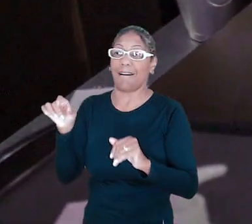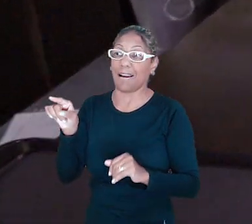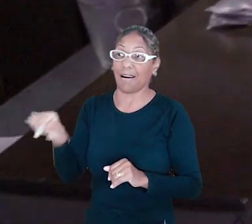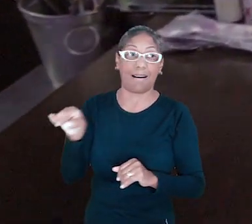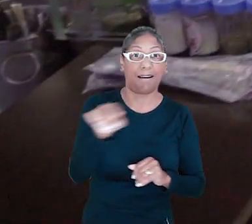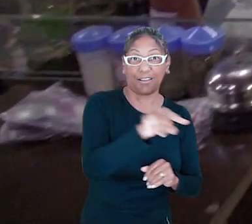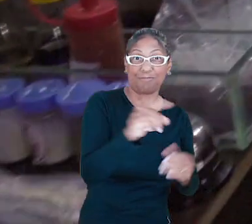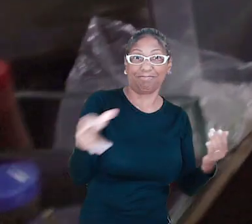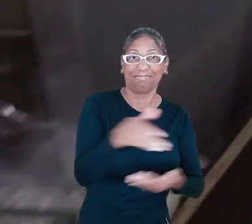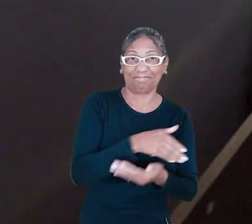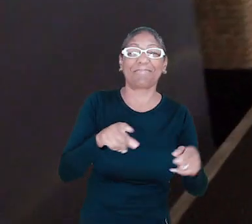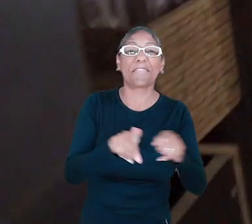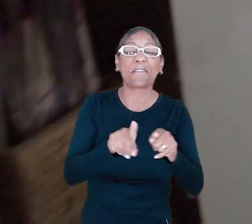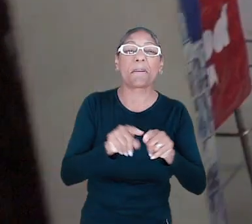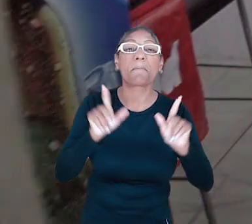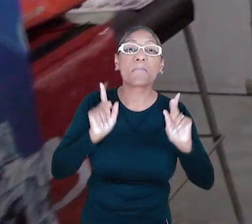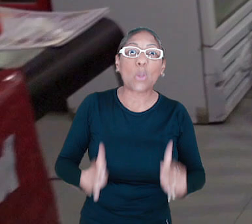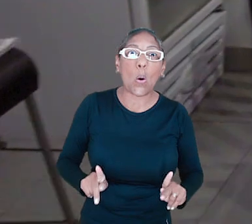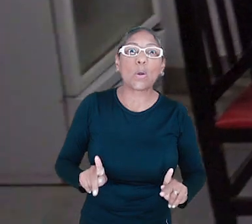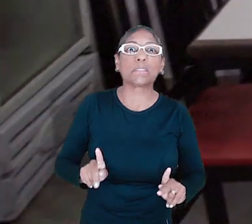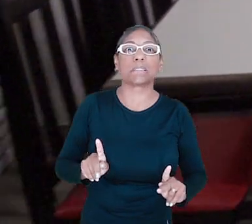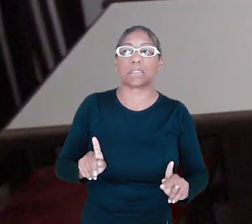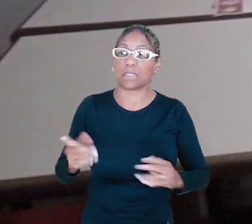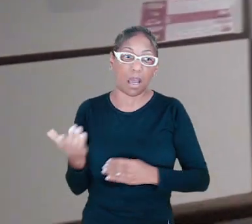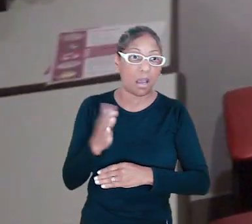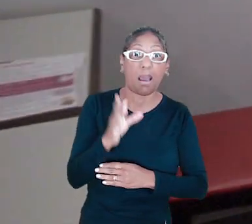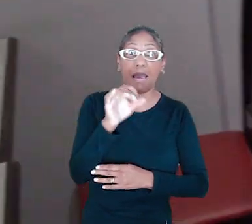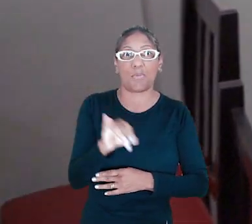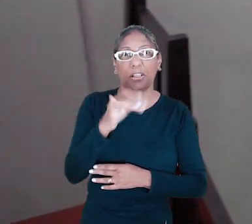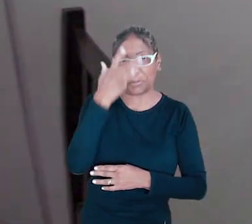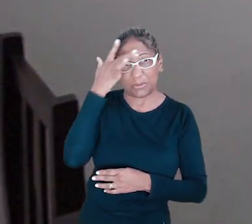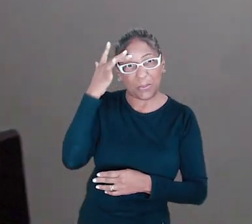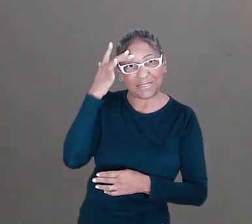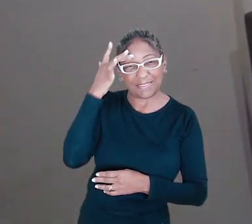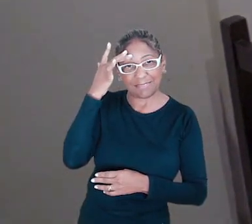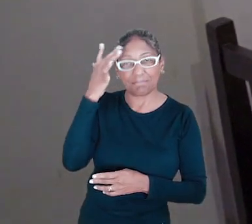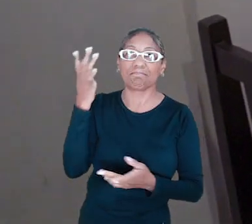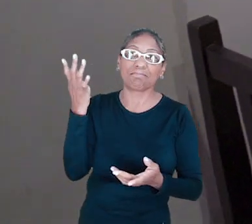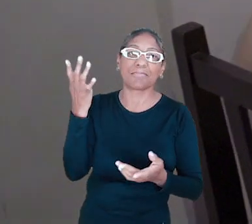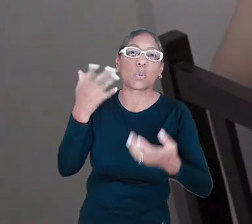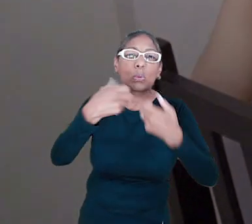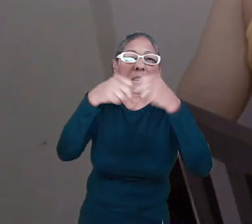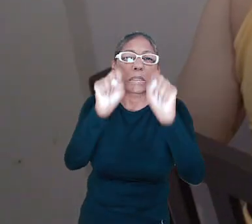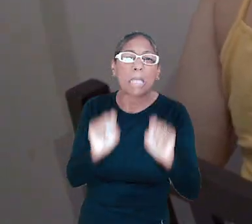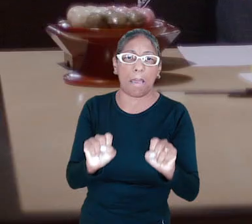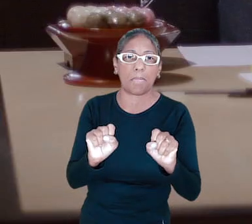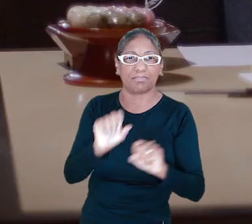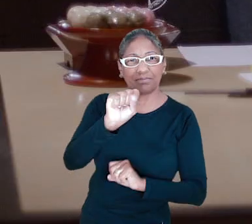tá? Além de pessoas, que outros recursos são importantes? Acho que sistemas,